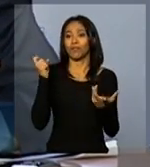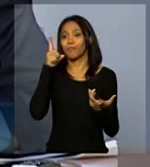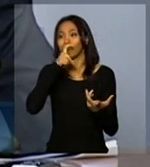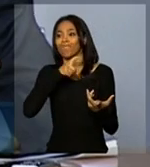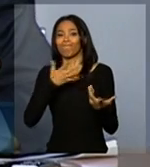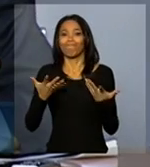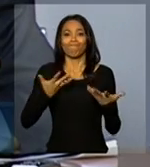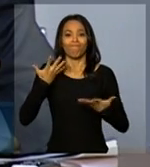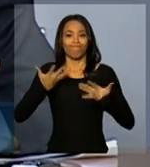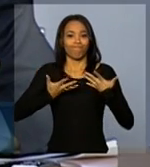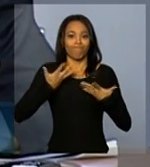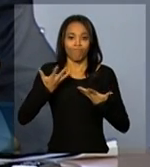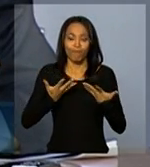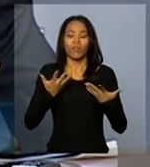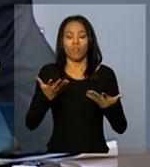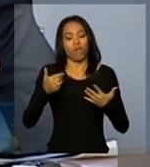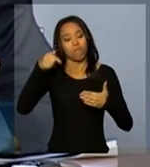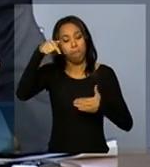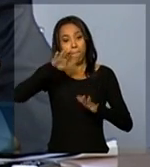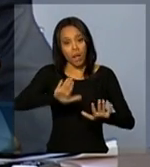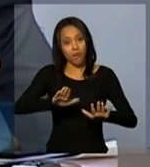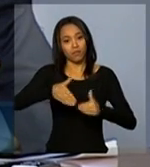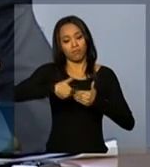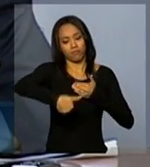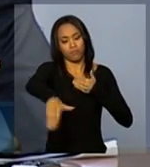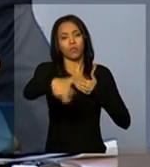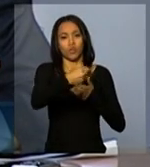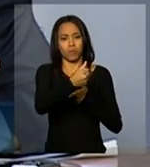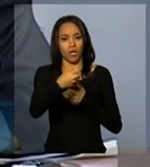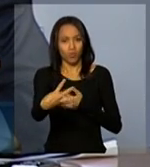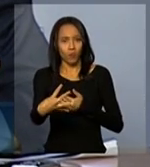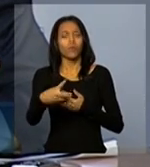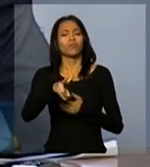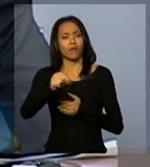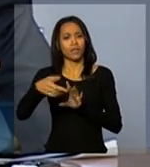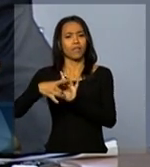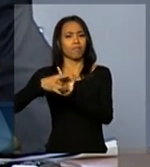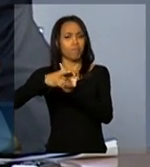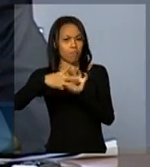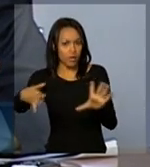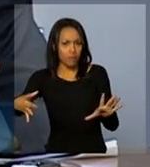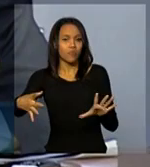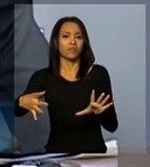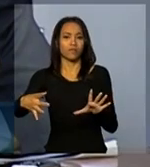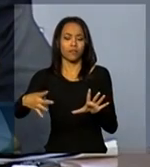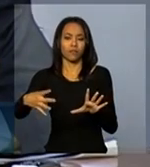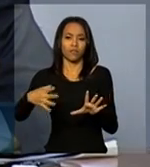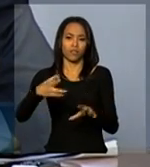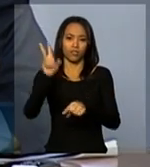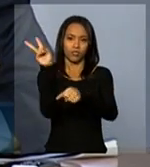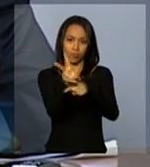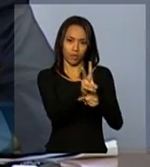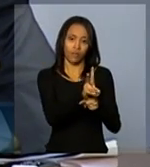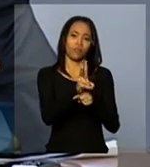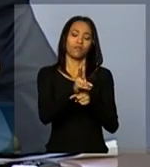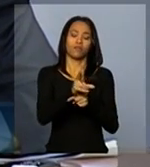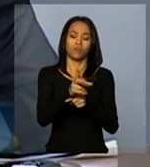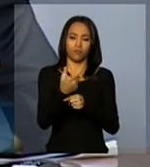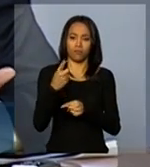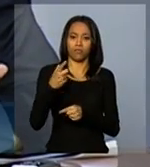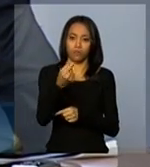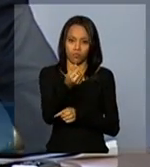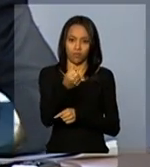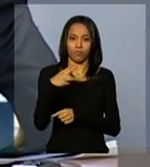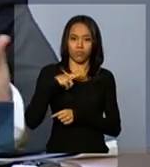de 2014, nós poderemos ter alguma liberação a maior do crédito e, com